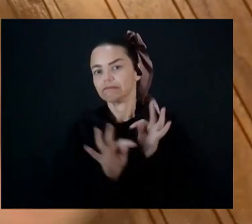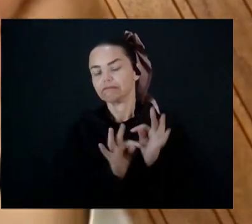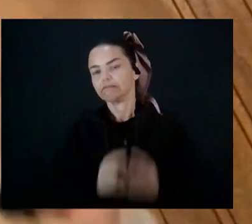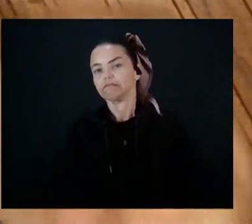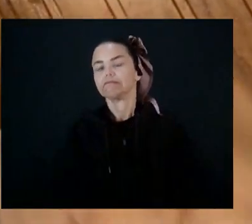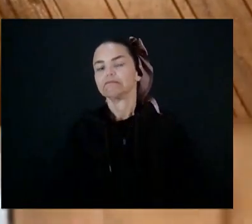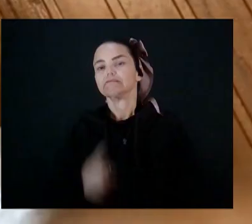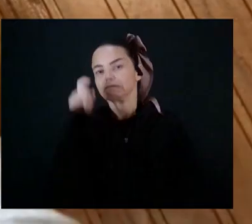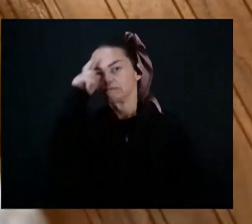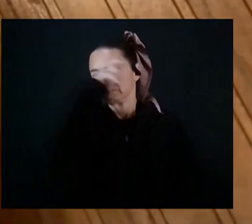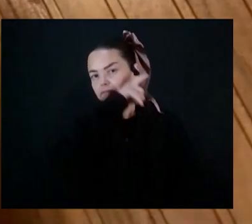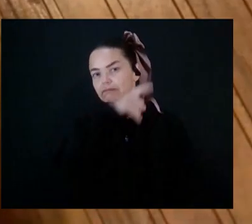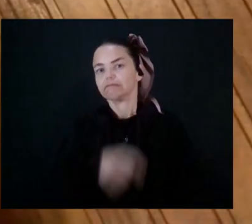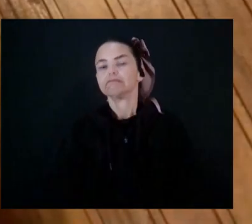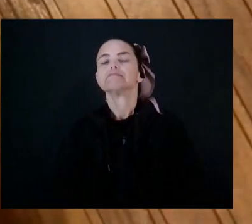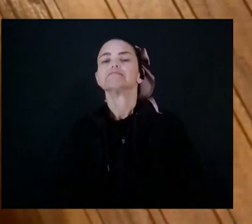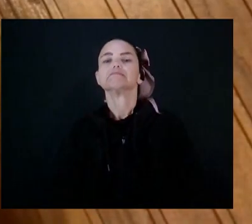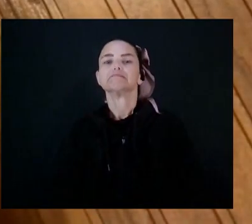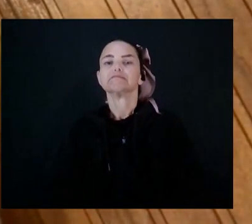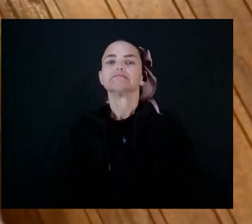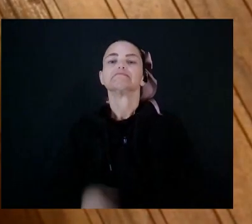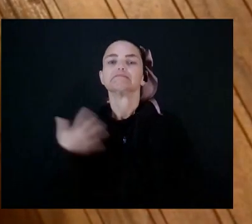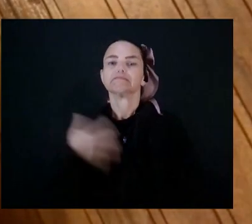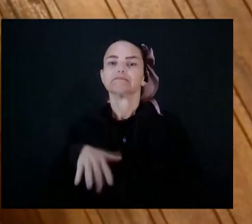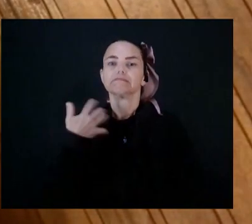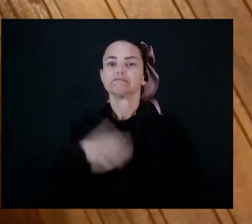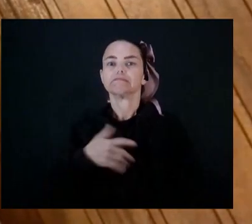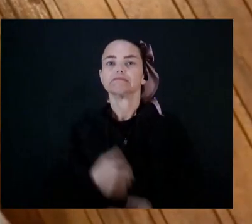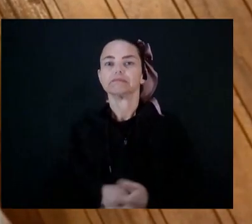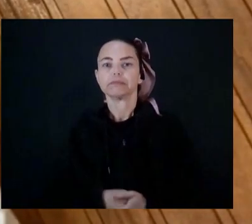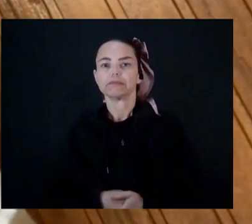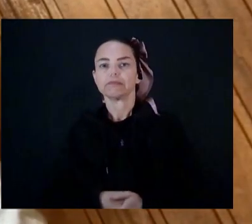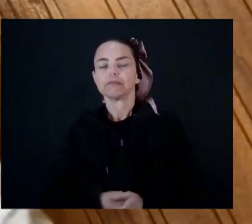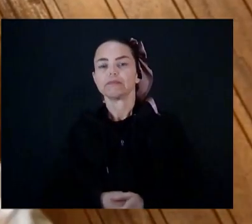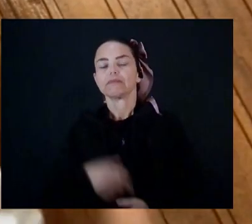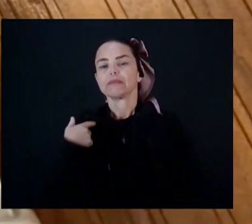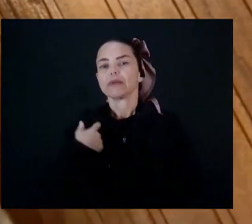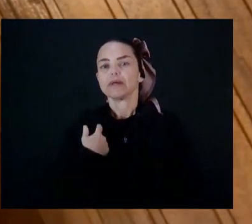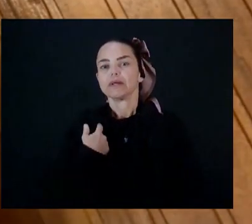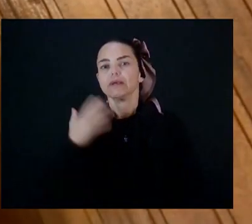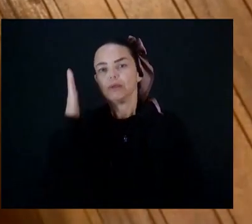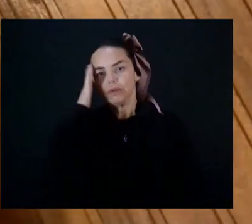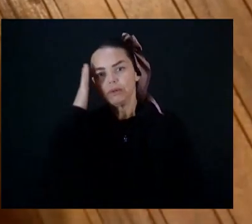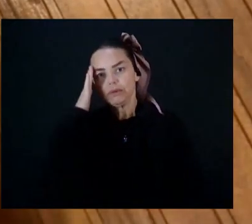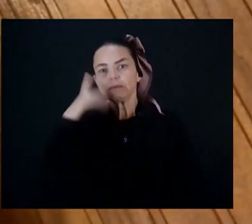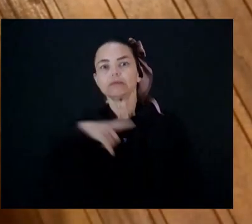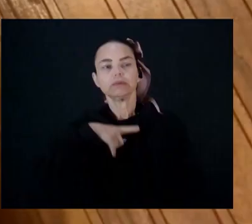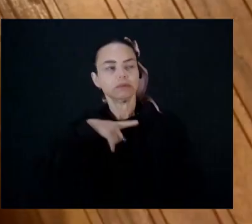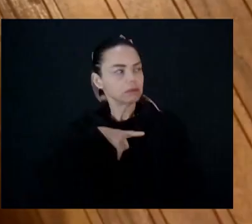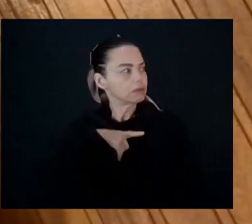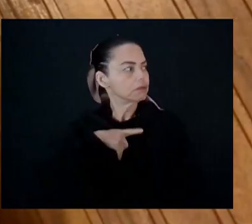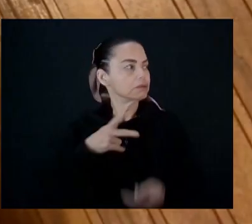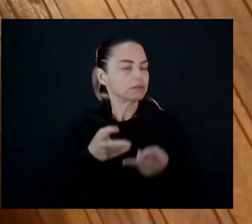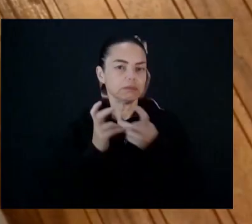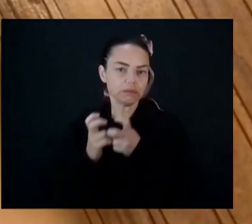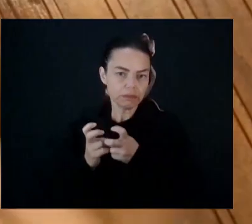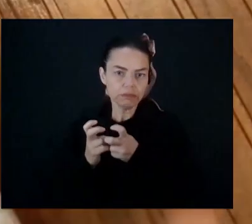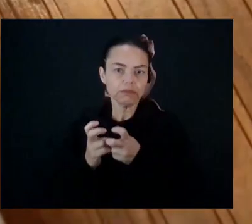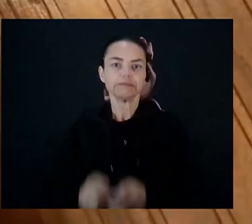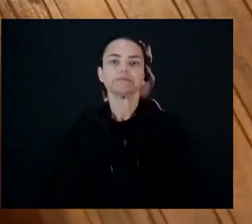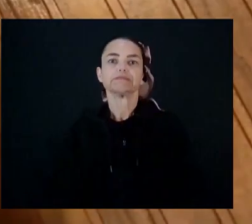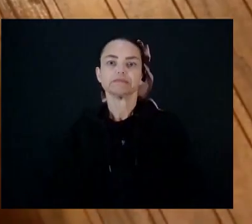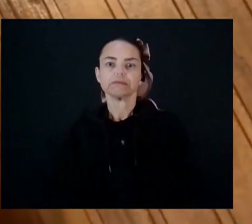dificuldade que está mais aguda ali naquele momento. Então, quando a gente entende que tem esse reconhecimento